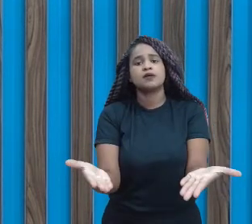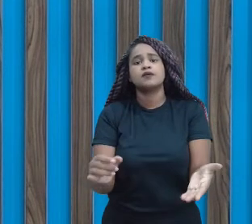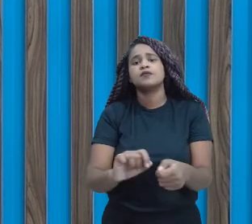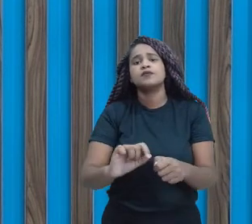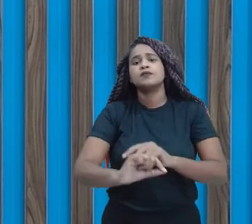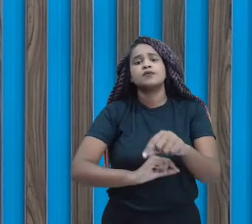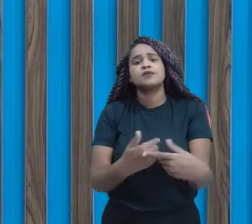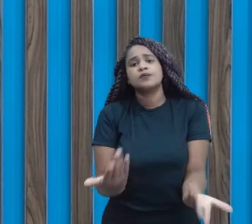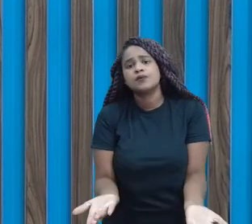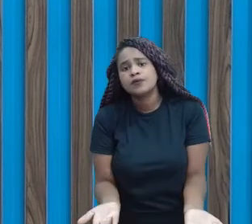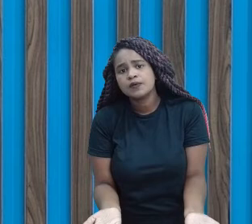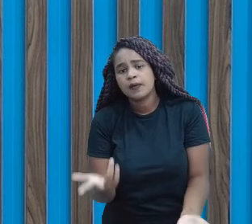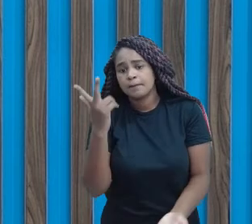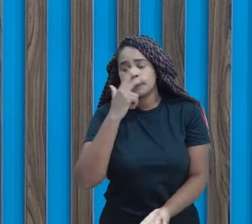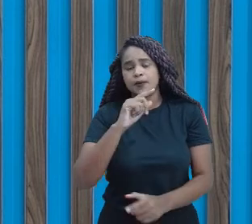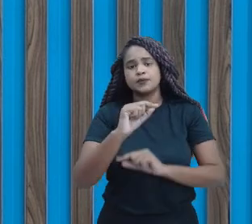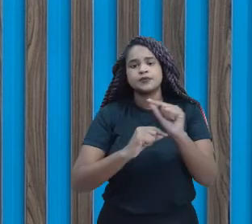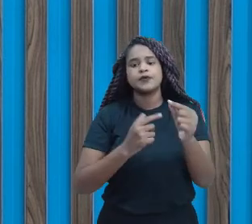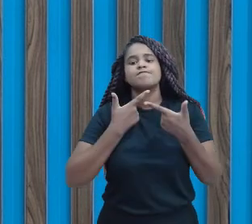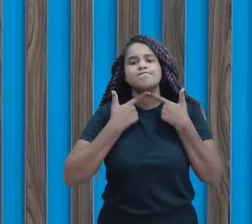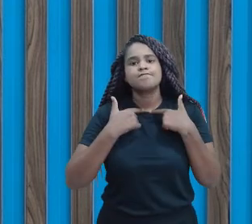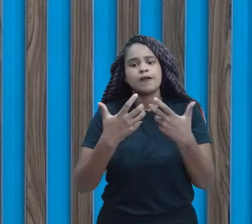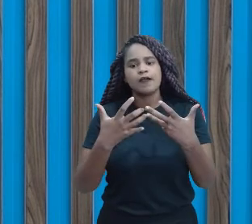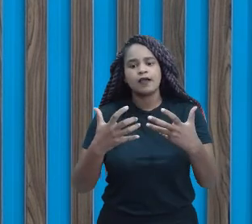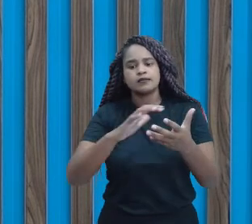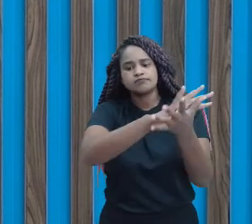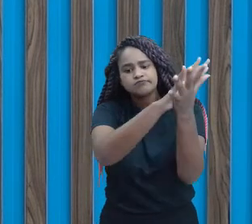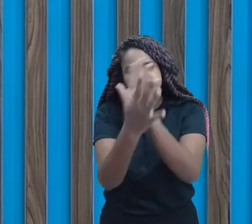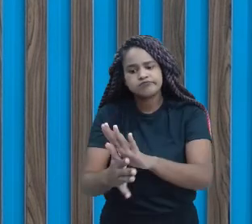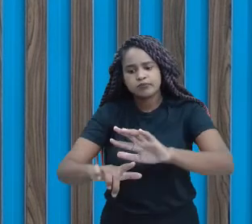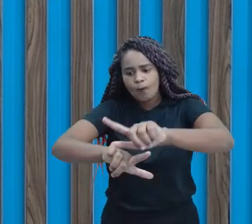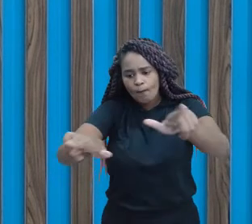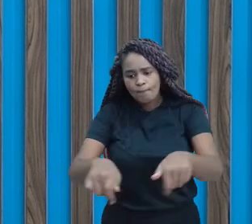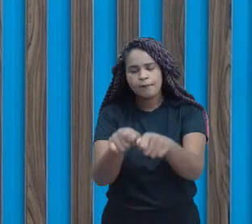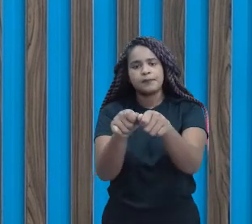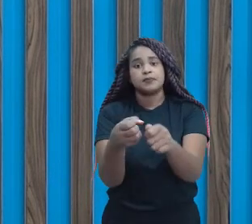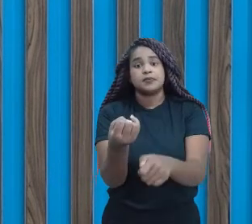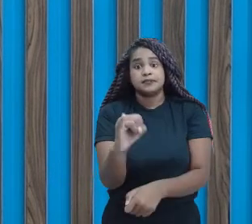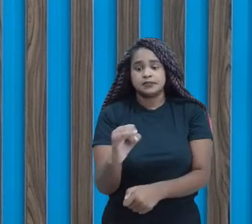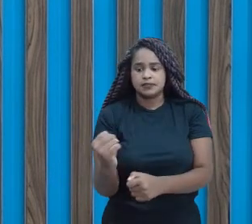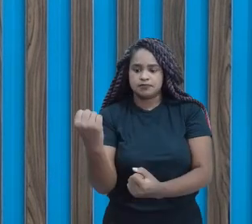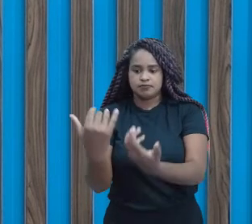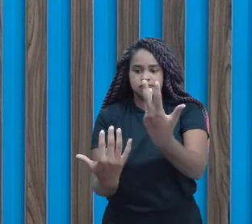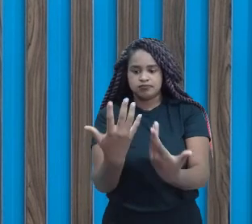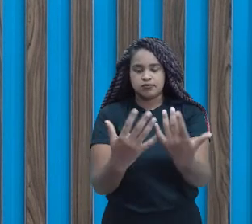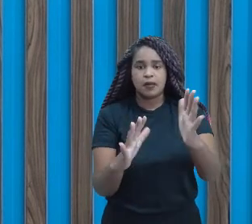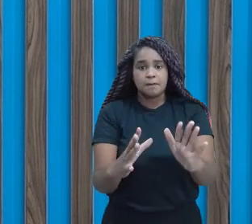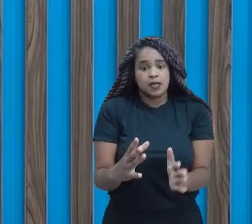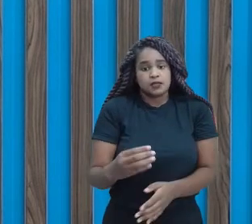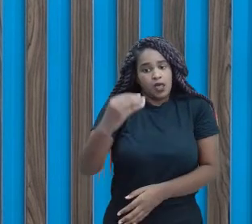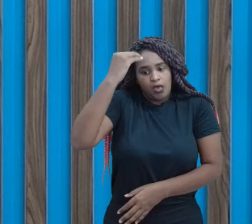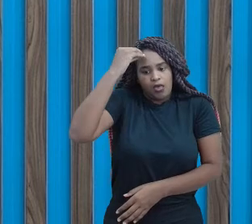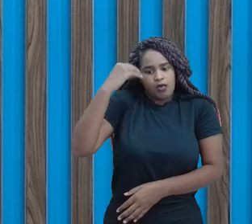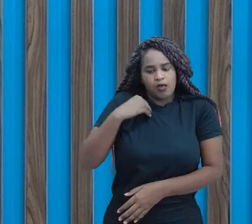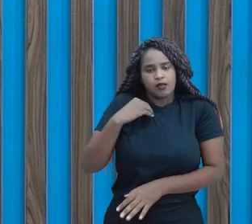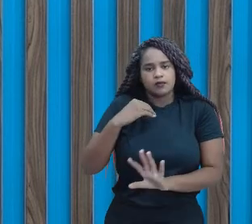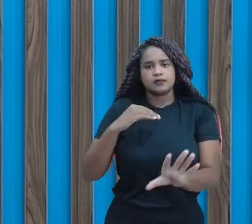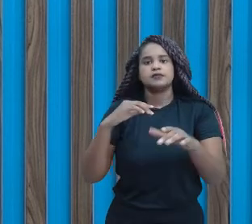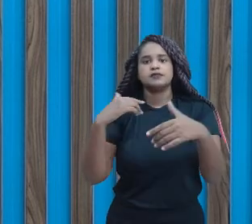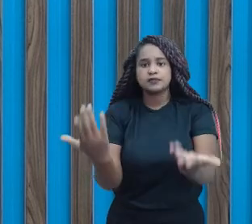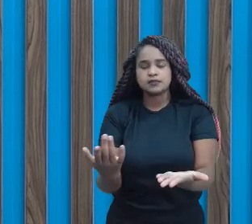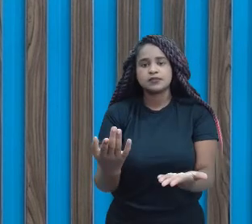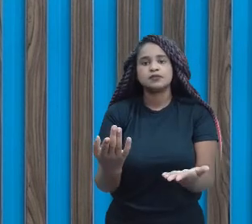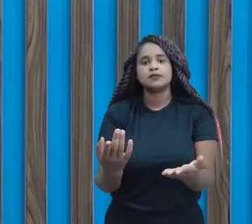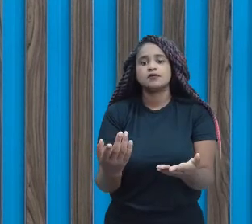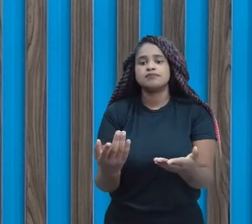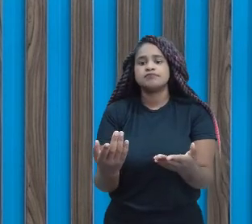algo, parece que proposital? Não é? Então, se houve um incêndio que foi acidente, refloresta essa área, não é? Aí